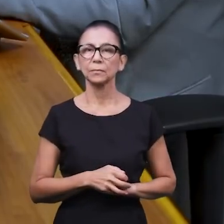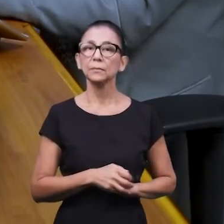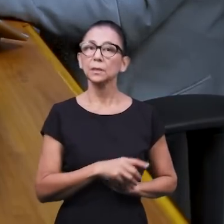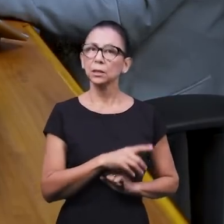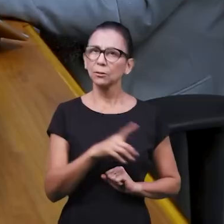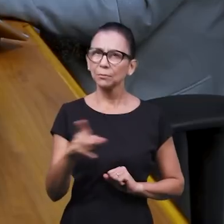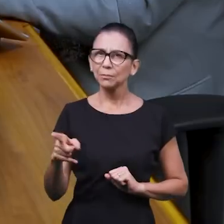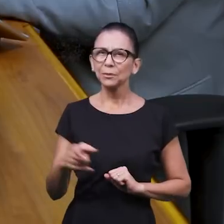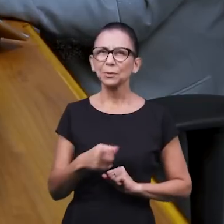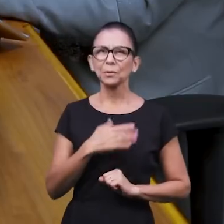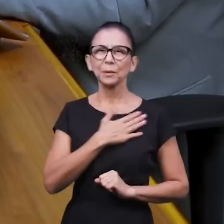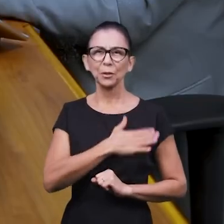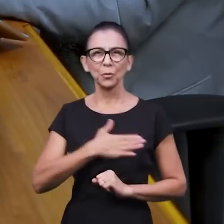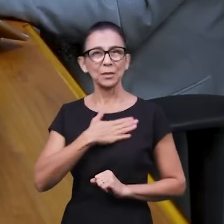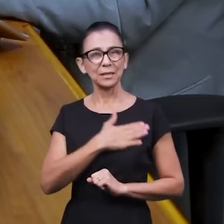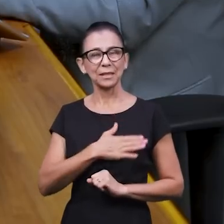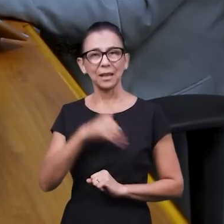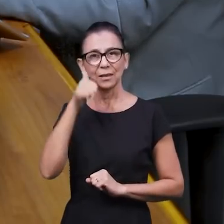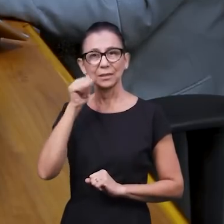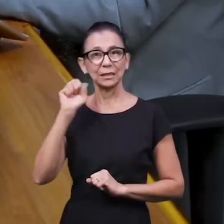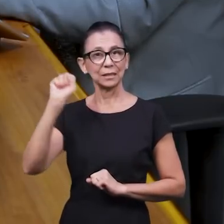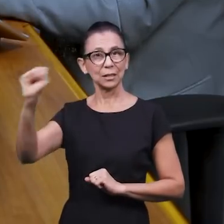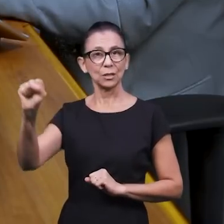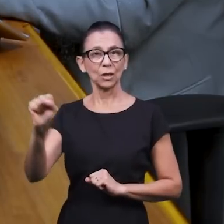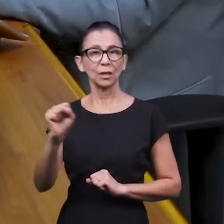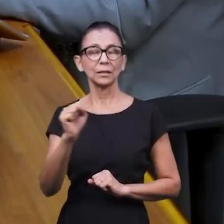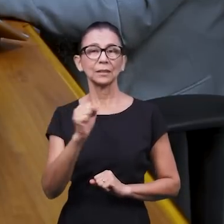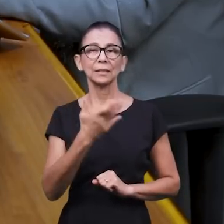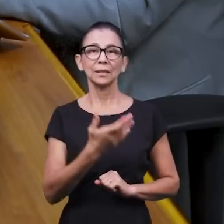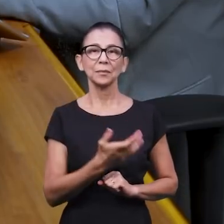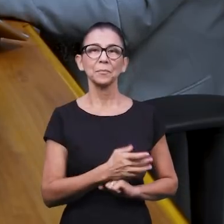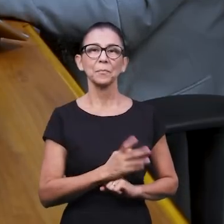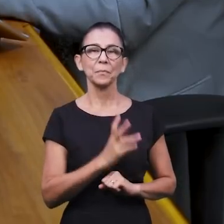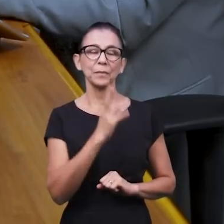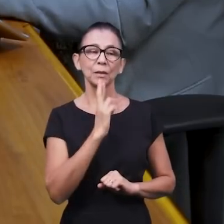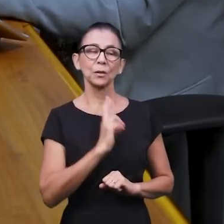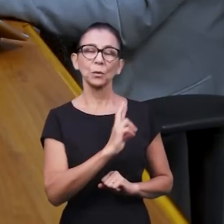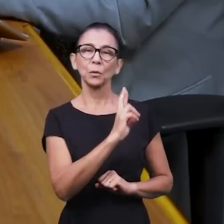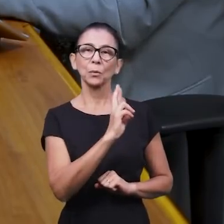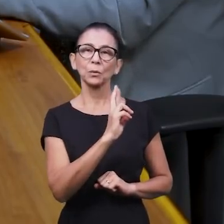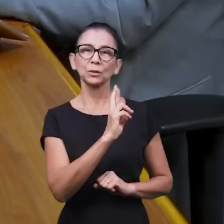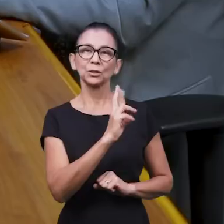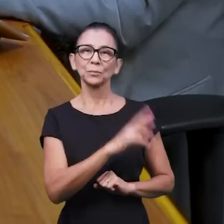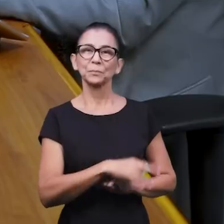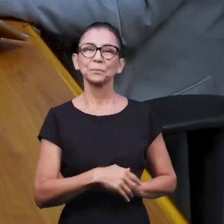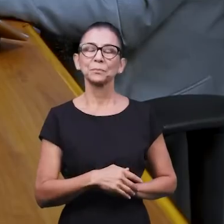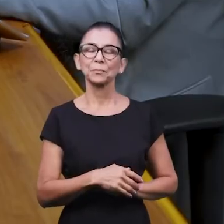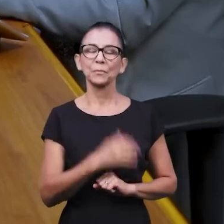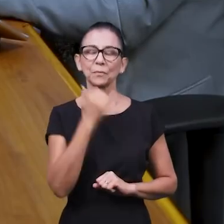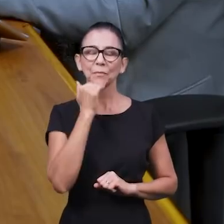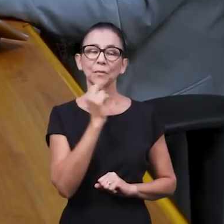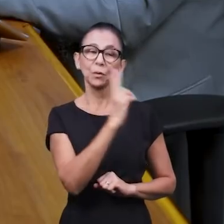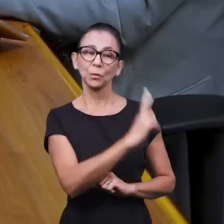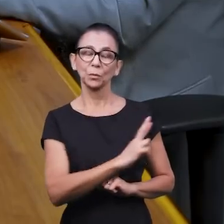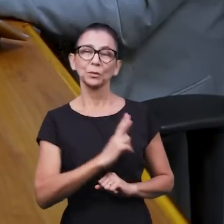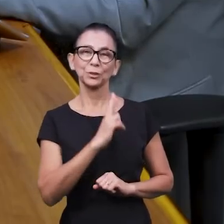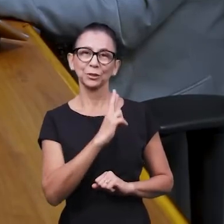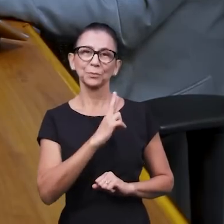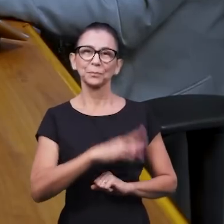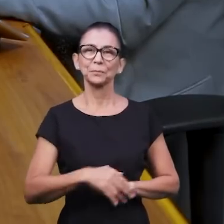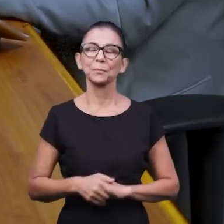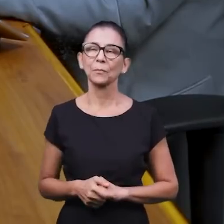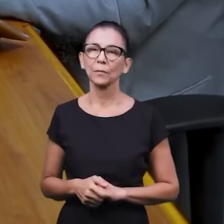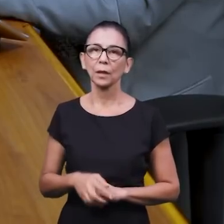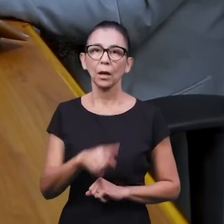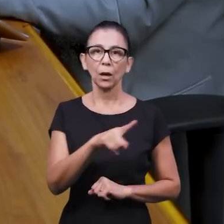essa se apegou a sua sogra aqui, essa nossa se apegou a sua sogra, Ruth. Ela viu um momento de dor, né? Olha só, perdeu o